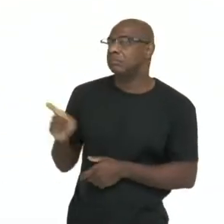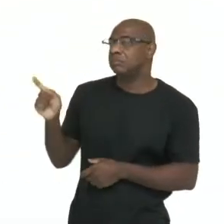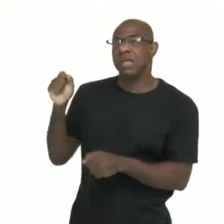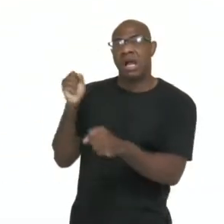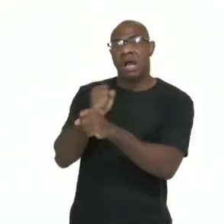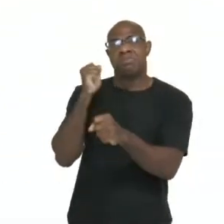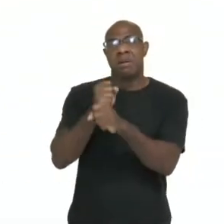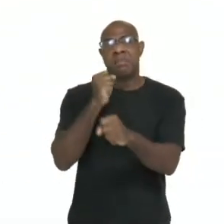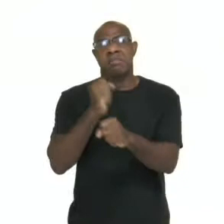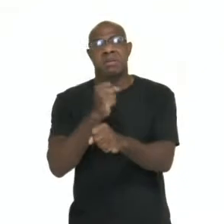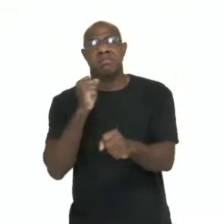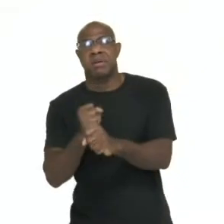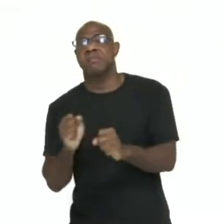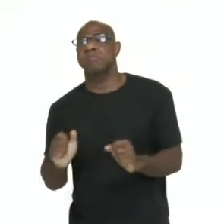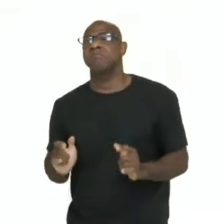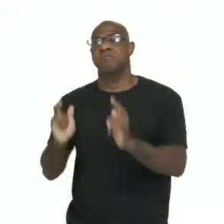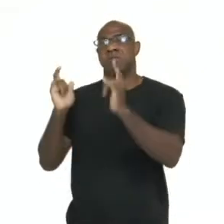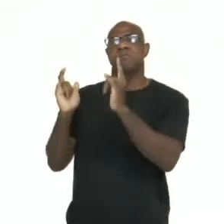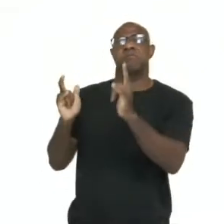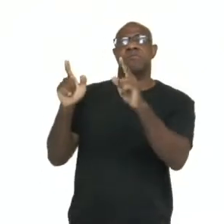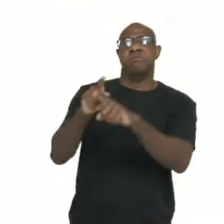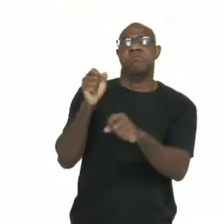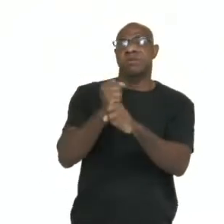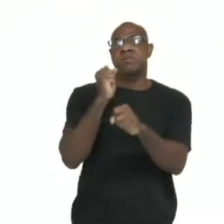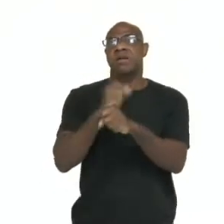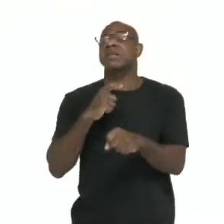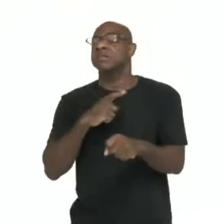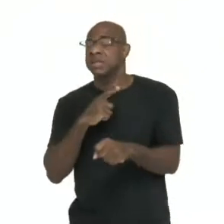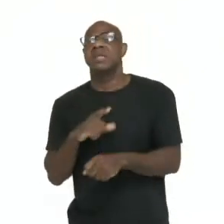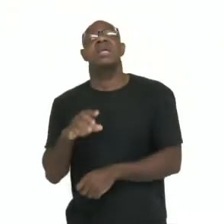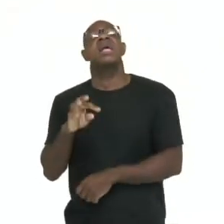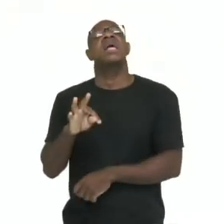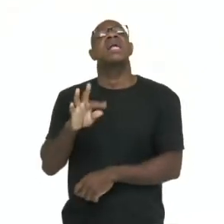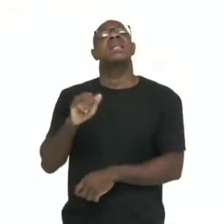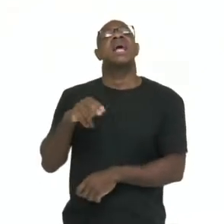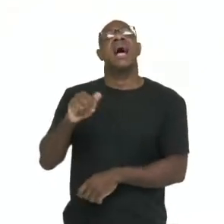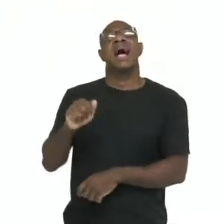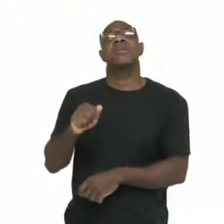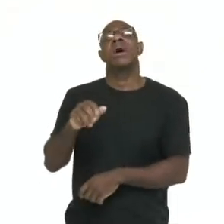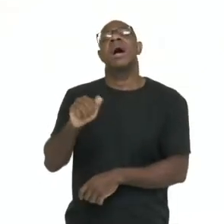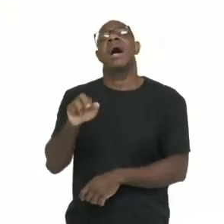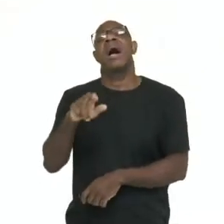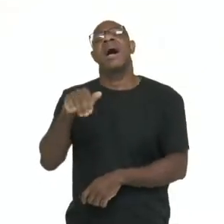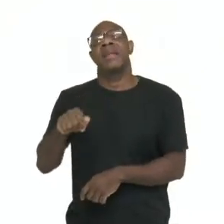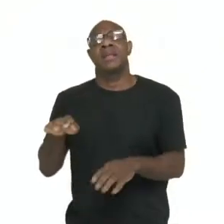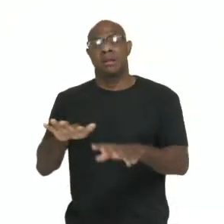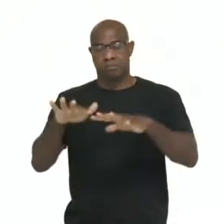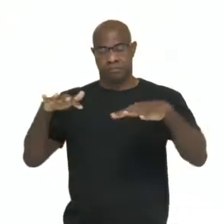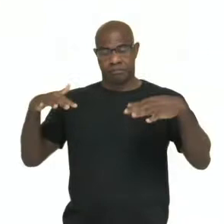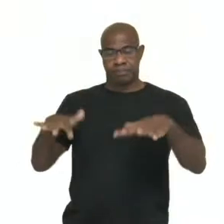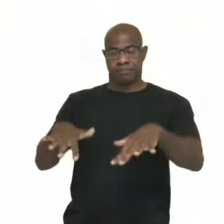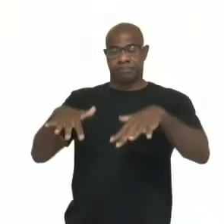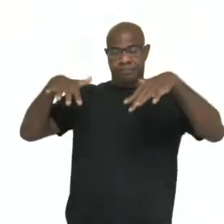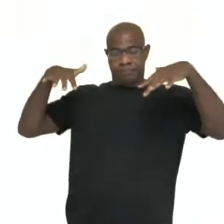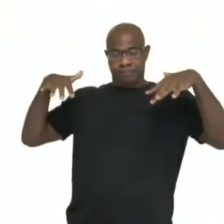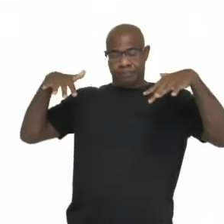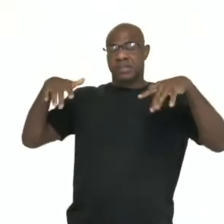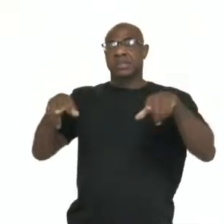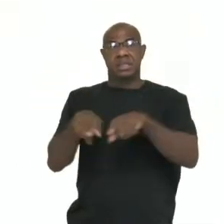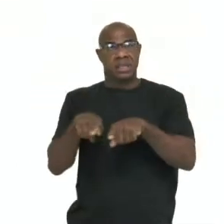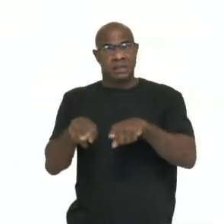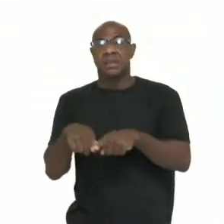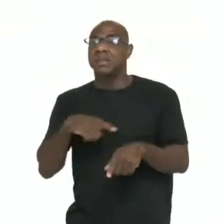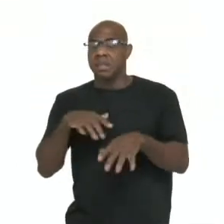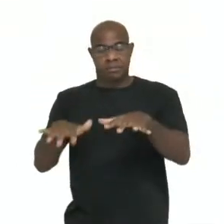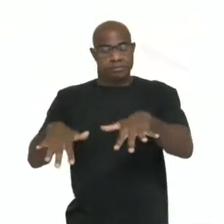ao ar livre, chamadas de teatro de arena, né? Em forma de meia-lua para uma melhor acústica, eles possuíam uma grande